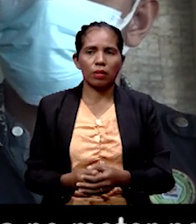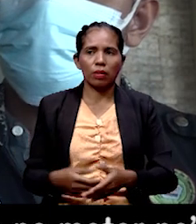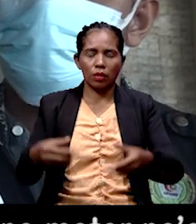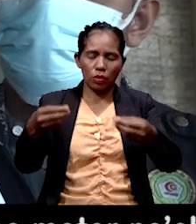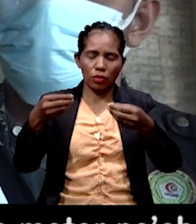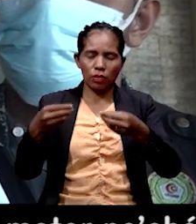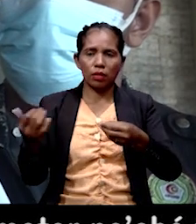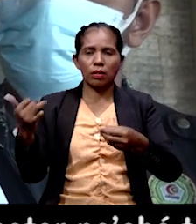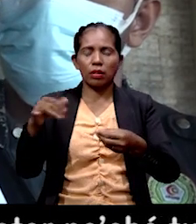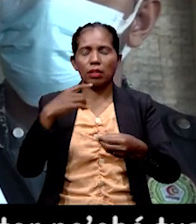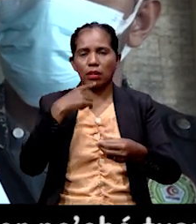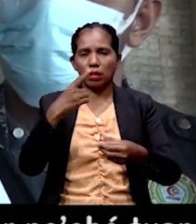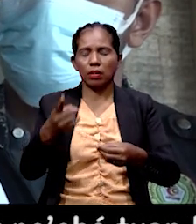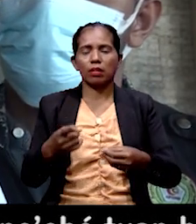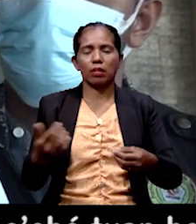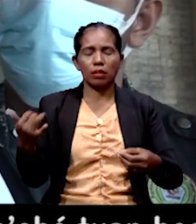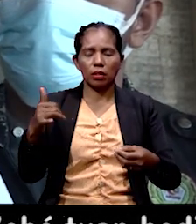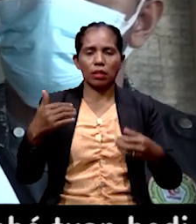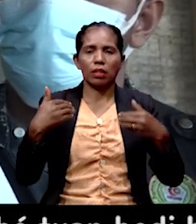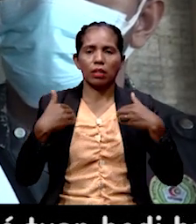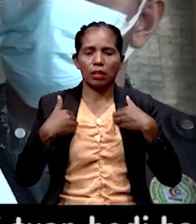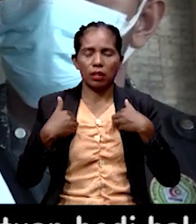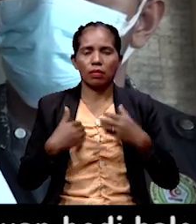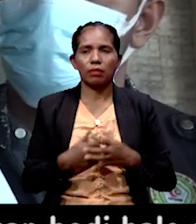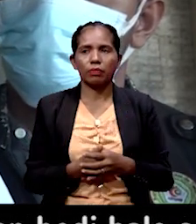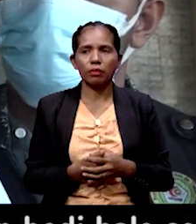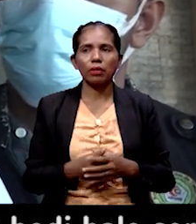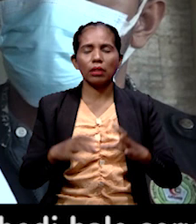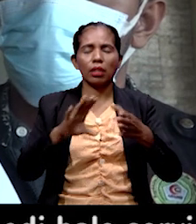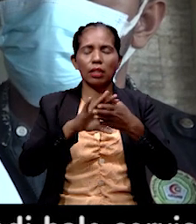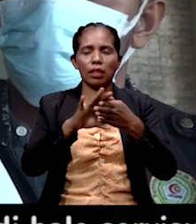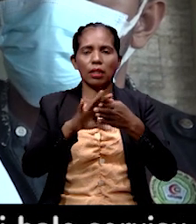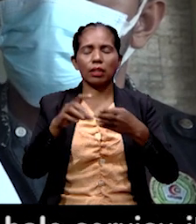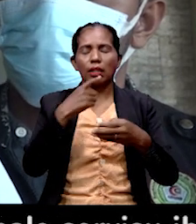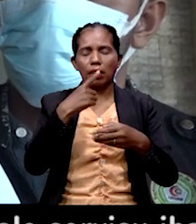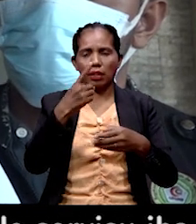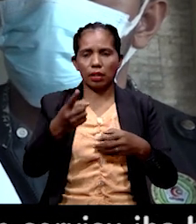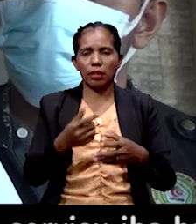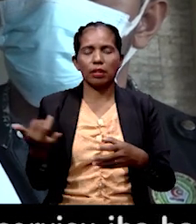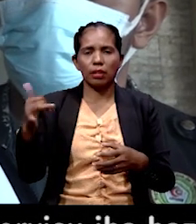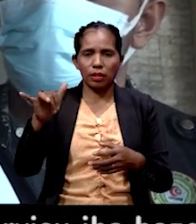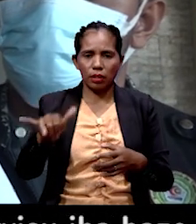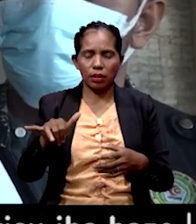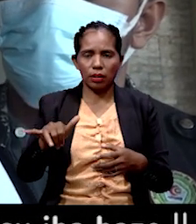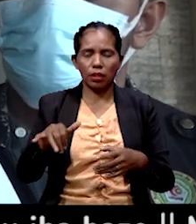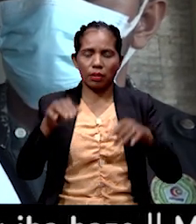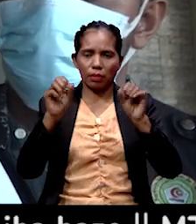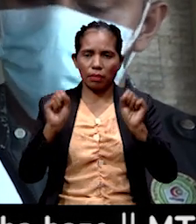basirane hata te kata sira ia karta ia hata te kata sira